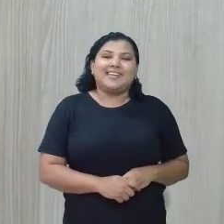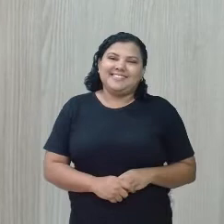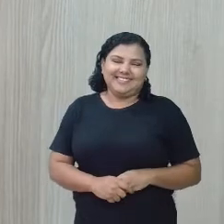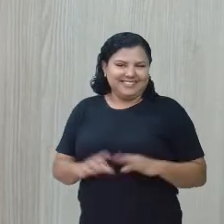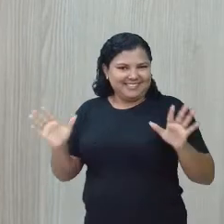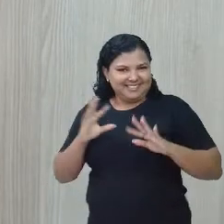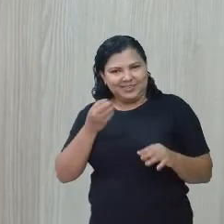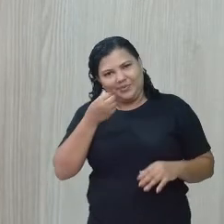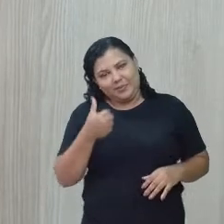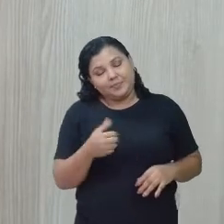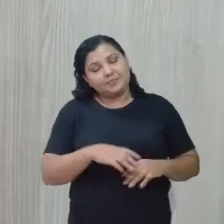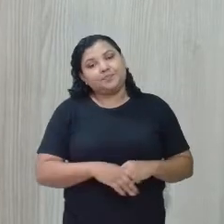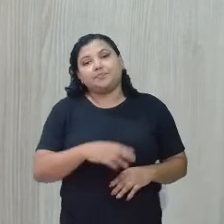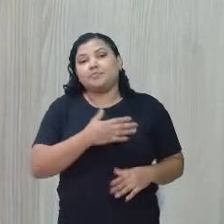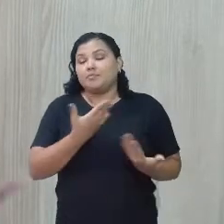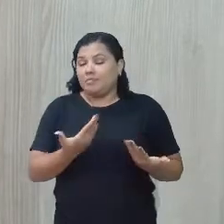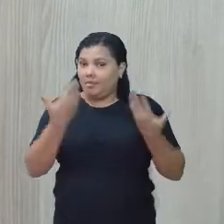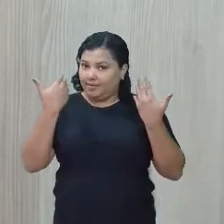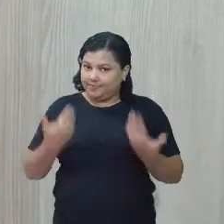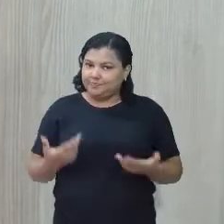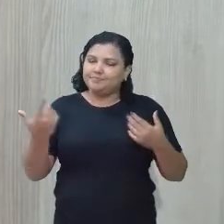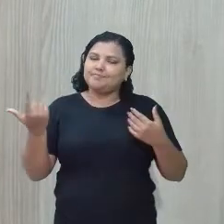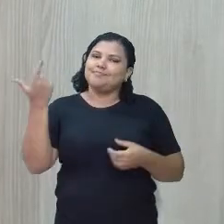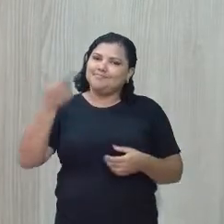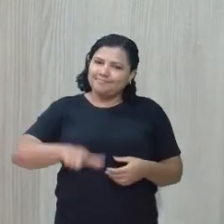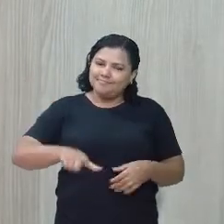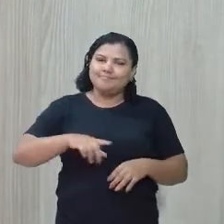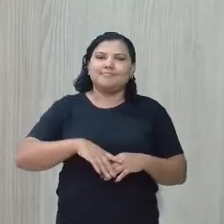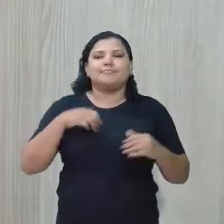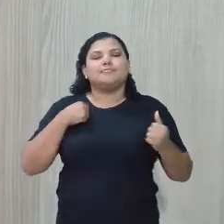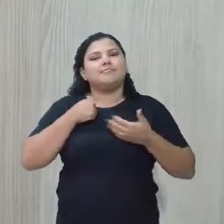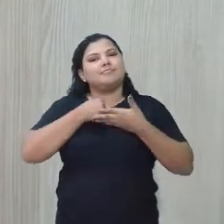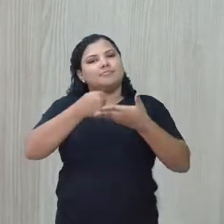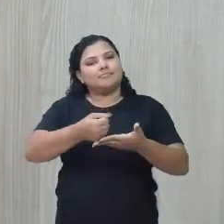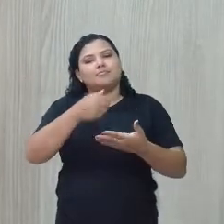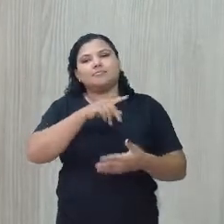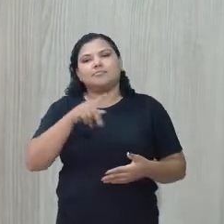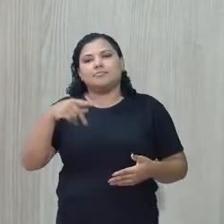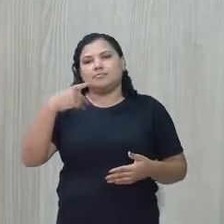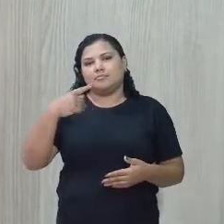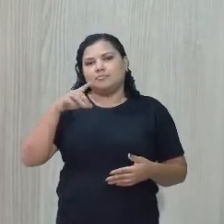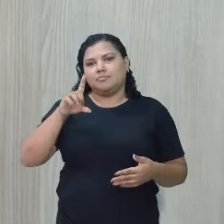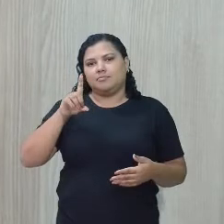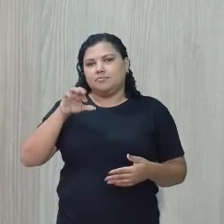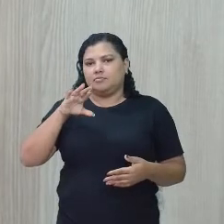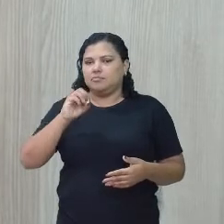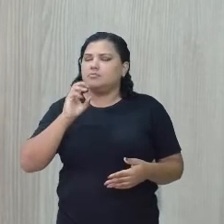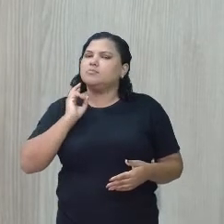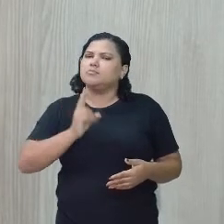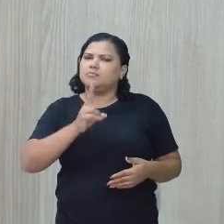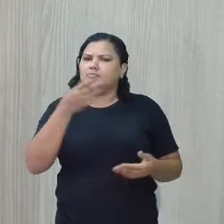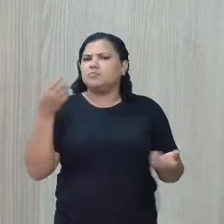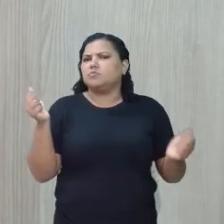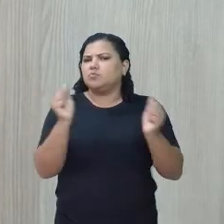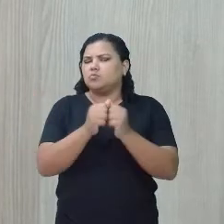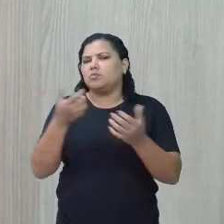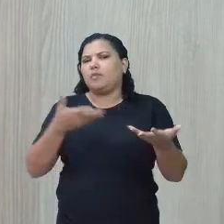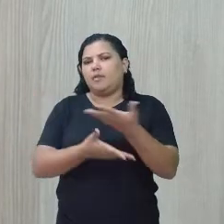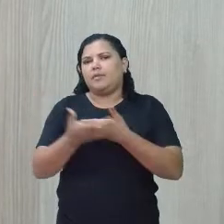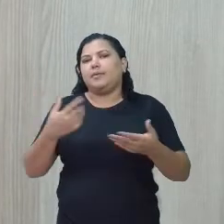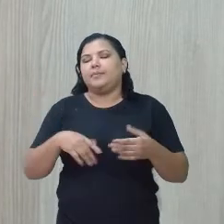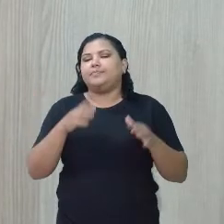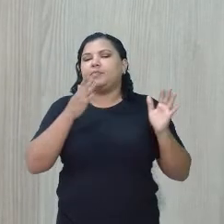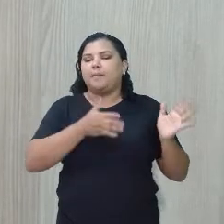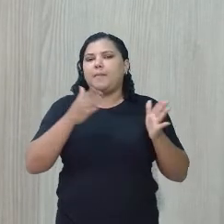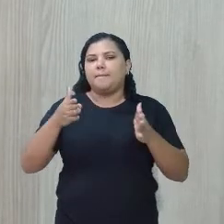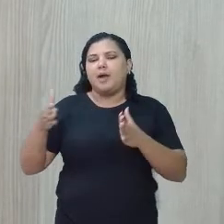pessoal, tudo bom, né? Eu sou aqui, mais uma vez, ajudando o professor Pedro. A gente sempre fica nessa interatividade, já no finalzinho aqui das fases de